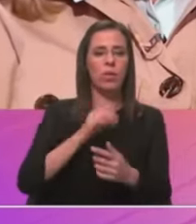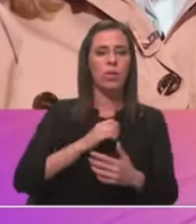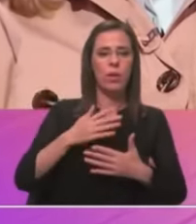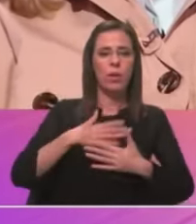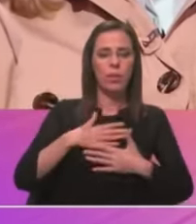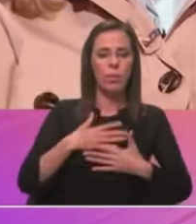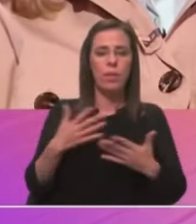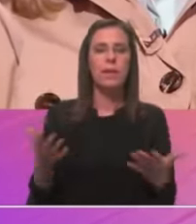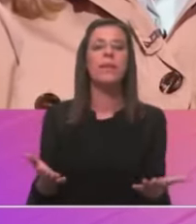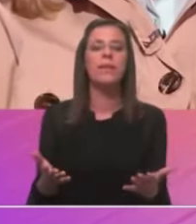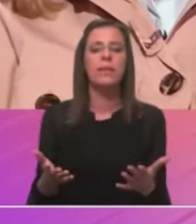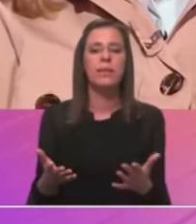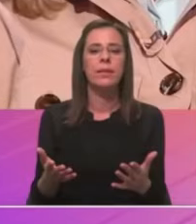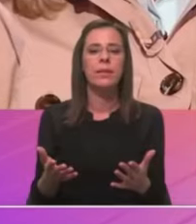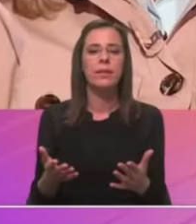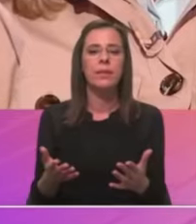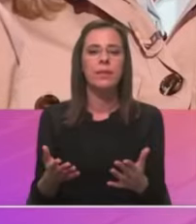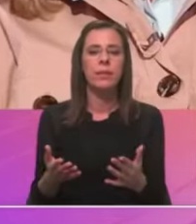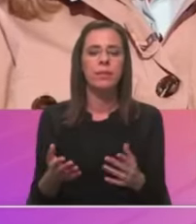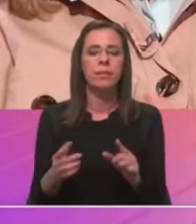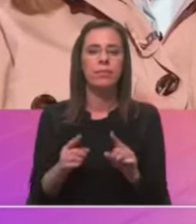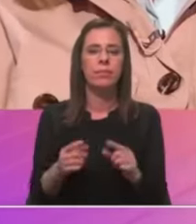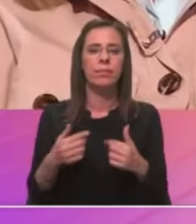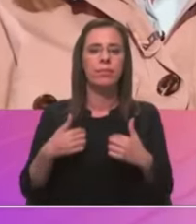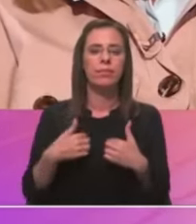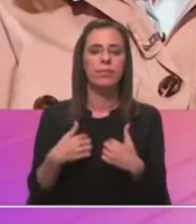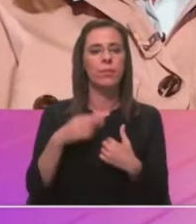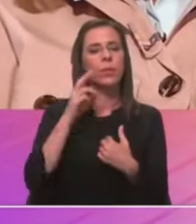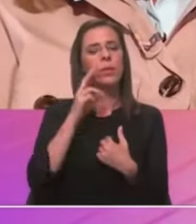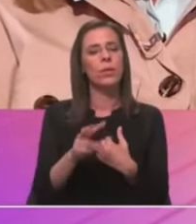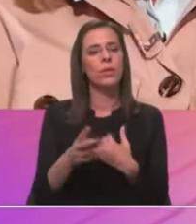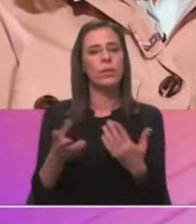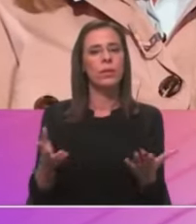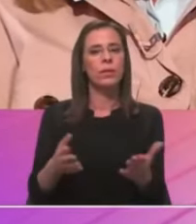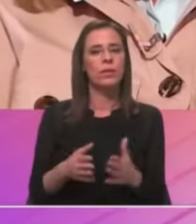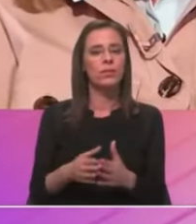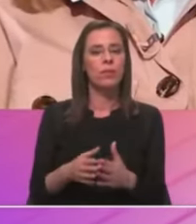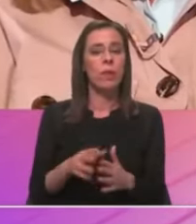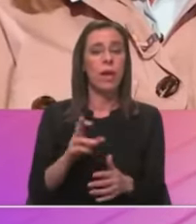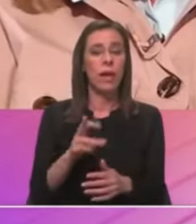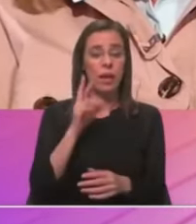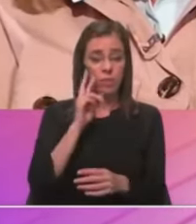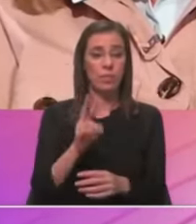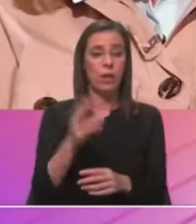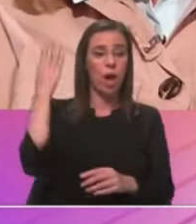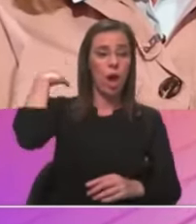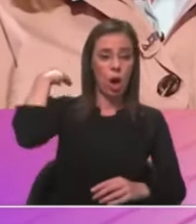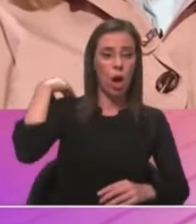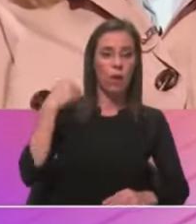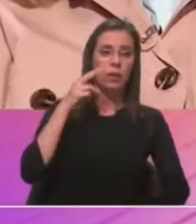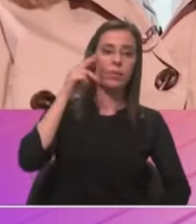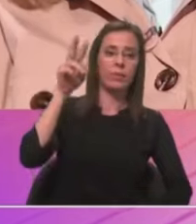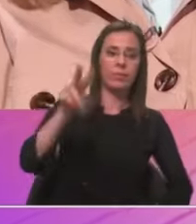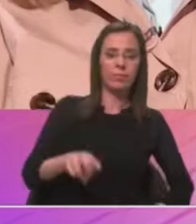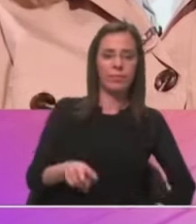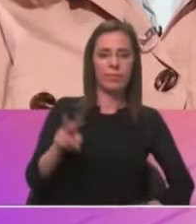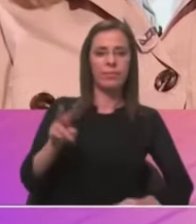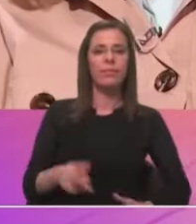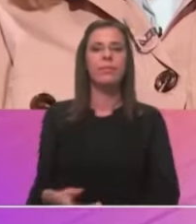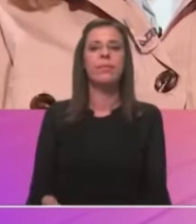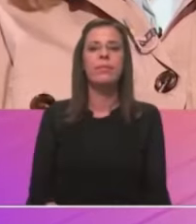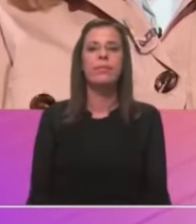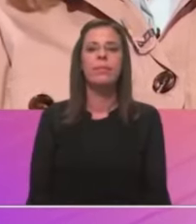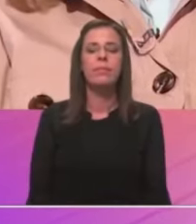amigos mas eh quando vi eh o Ricardo de costas eh